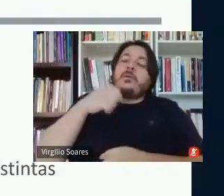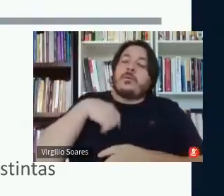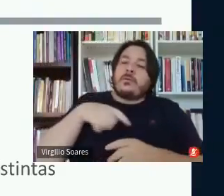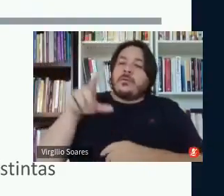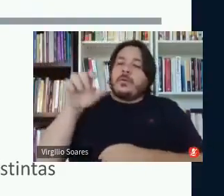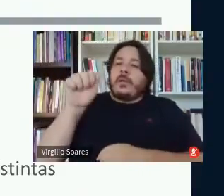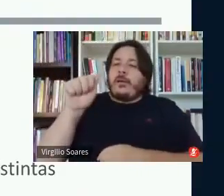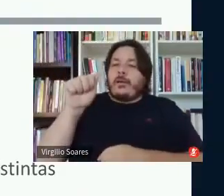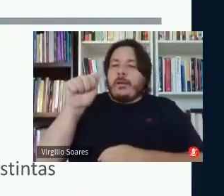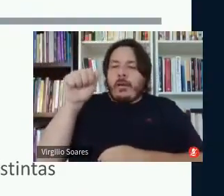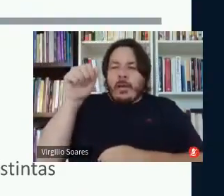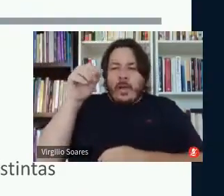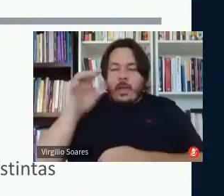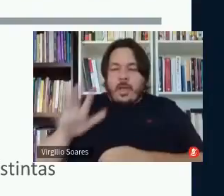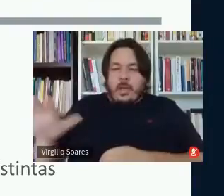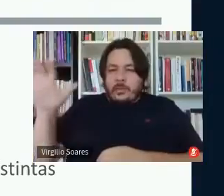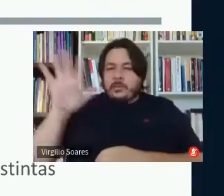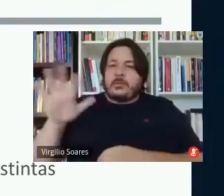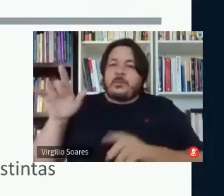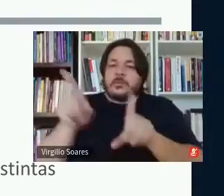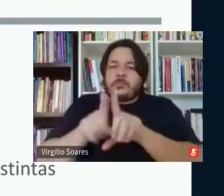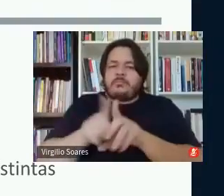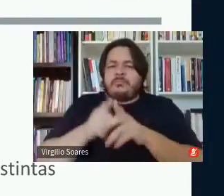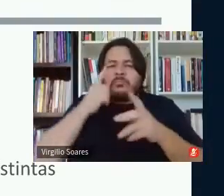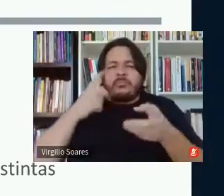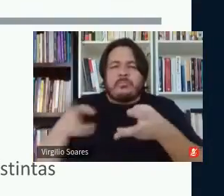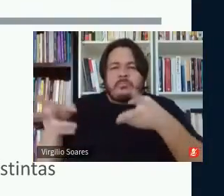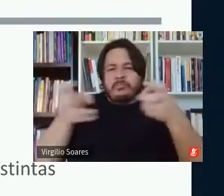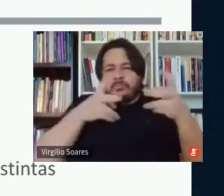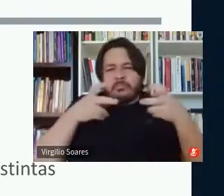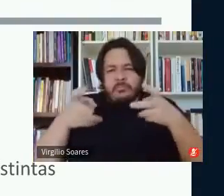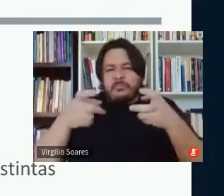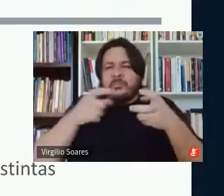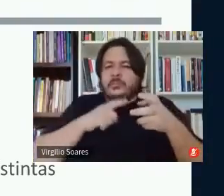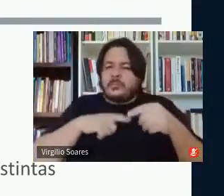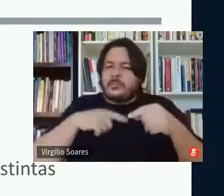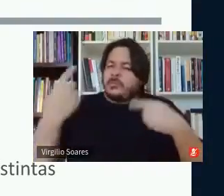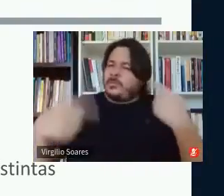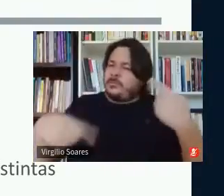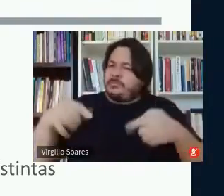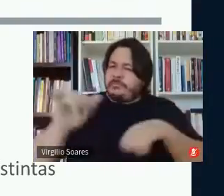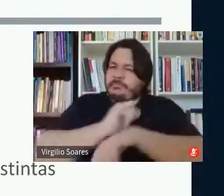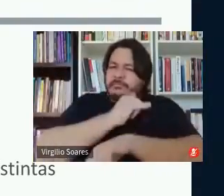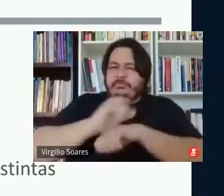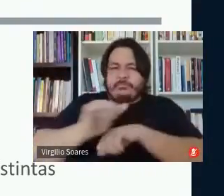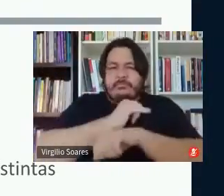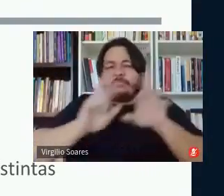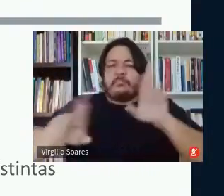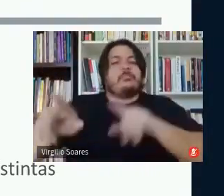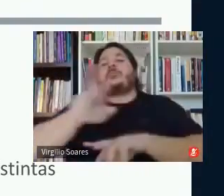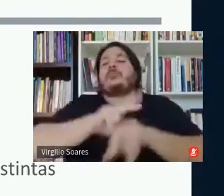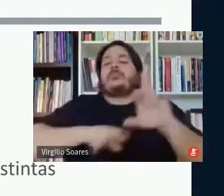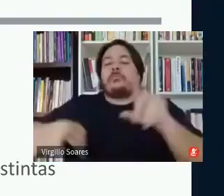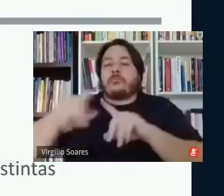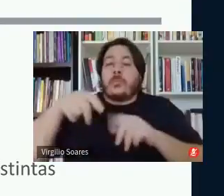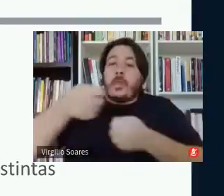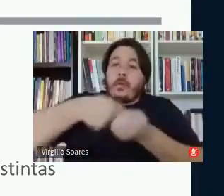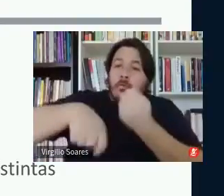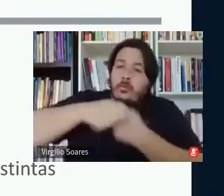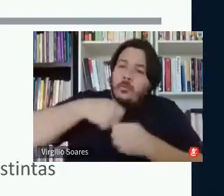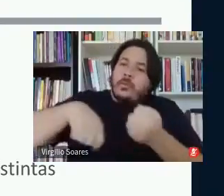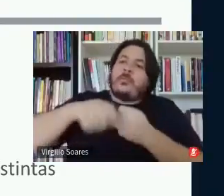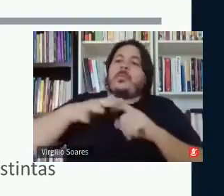bastante notável que existem estratégias socioeconômicas e socioeducacionais distintas na condução dessa pandemia, inclusive em relação à